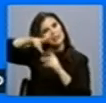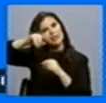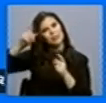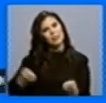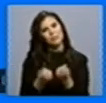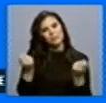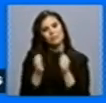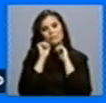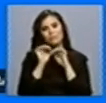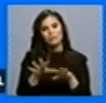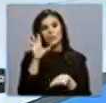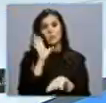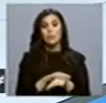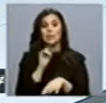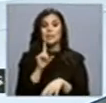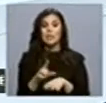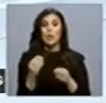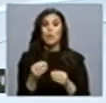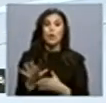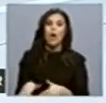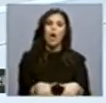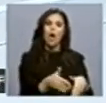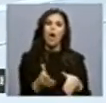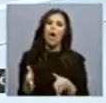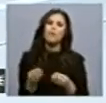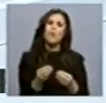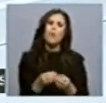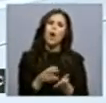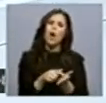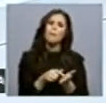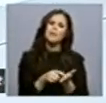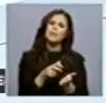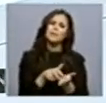publicidade. Há por isso ainda um longo percurso a percorrer